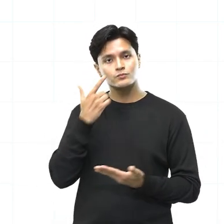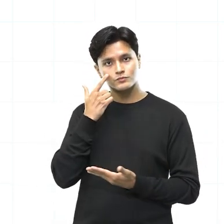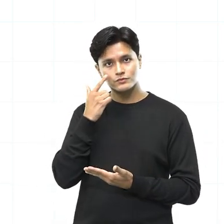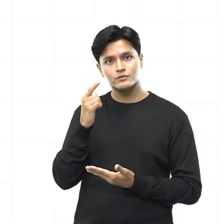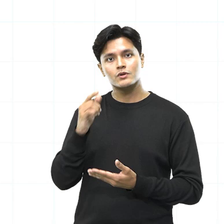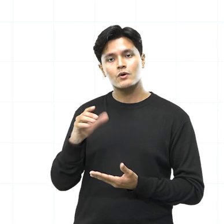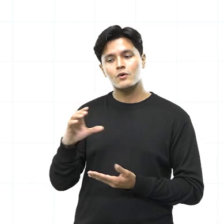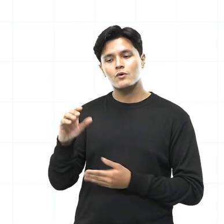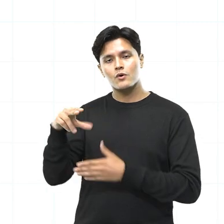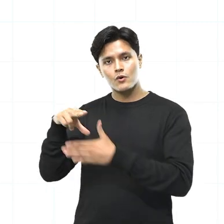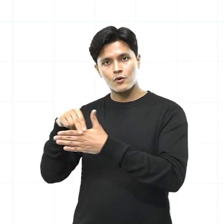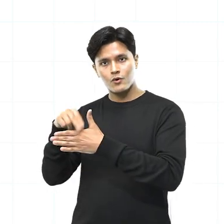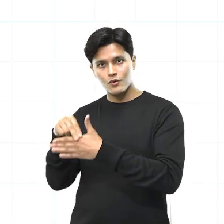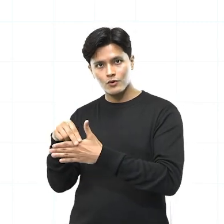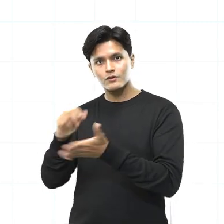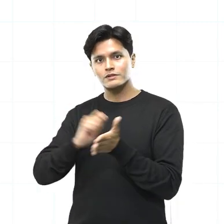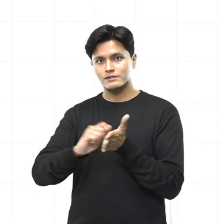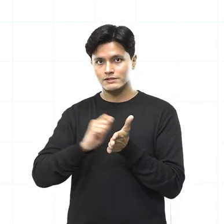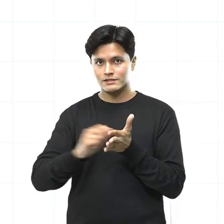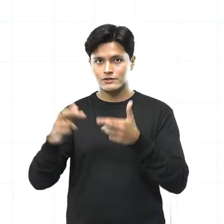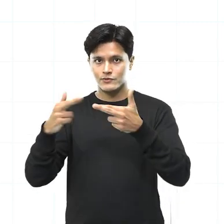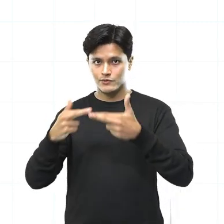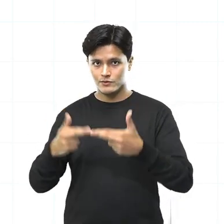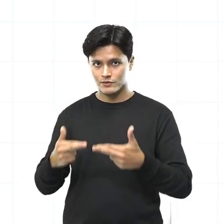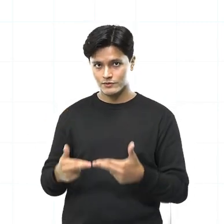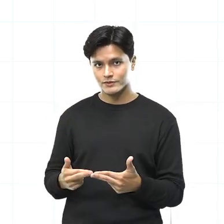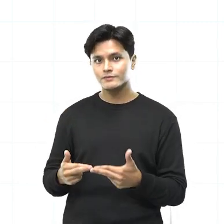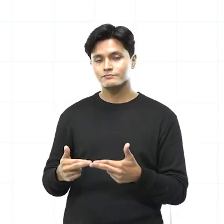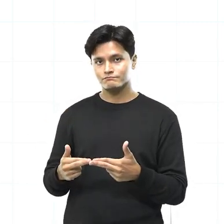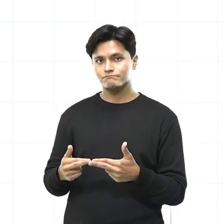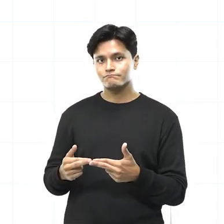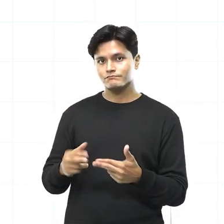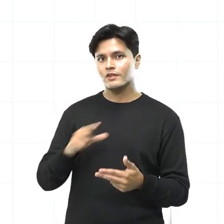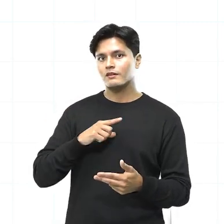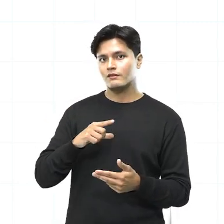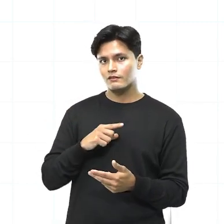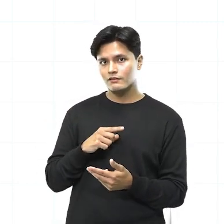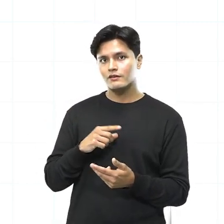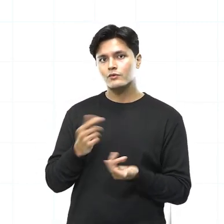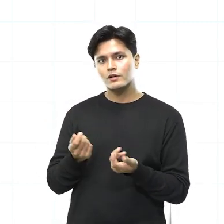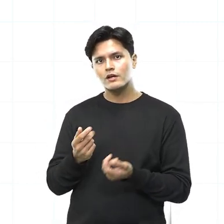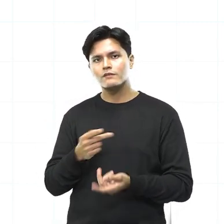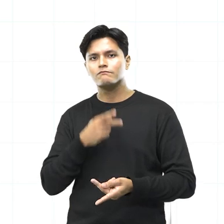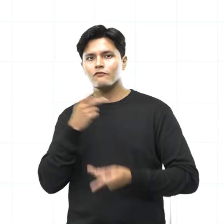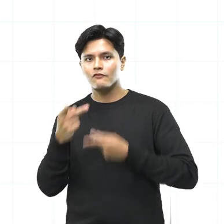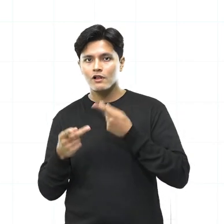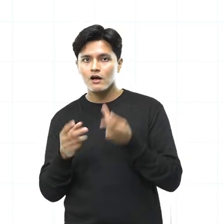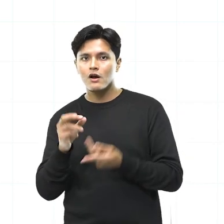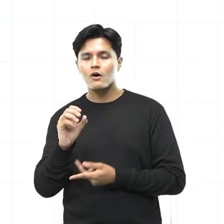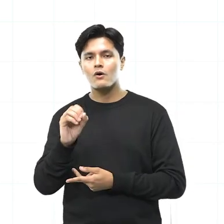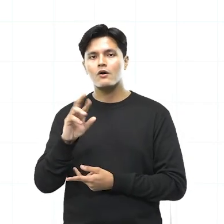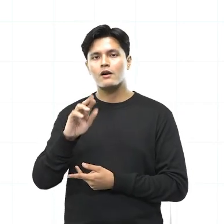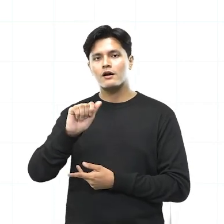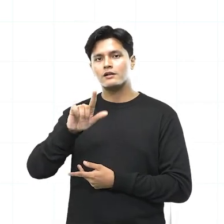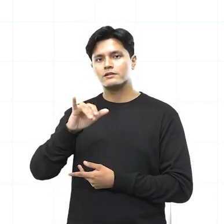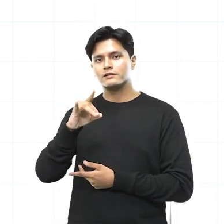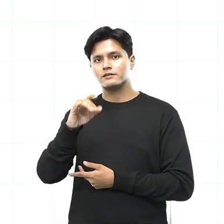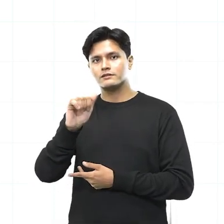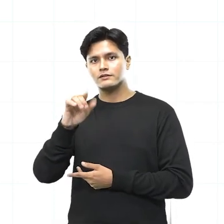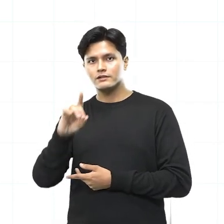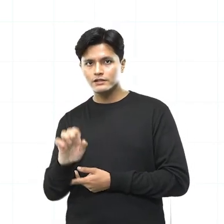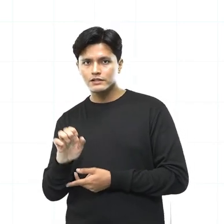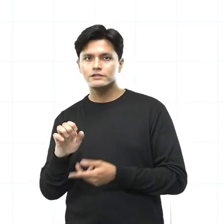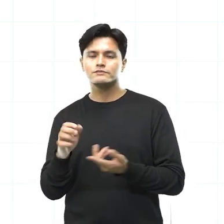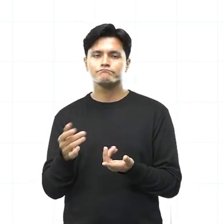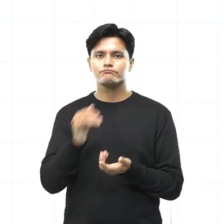o cordel é escrito com rimas, vai ter ali a questão da oralidade, porque a gente trabalha muito essa questão do